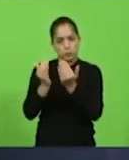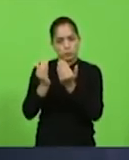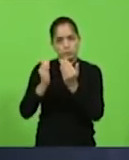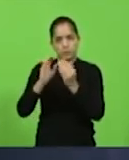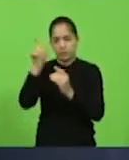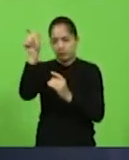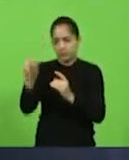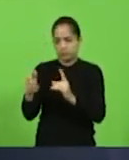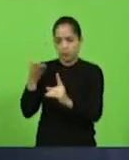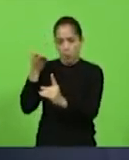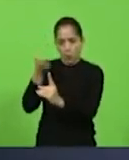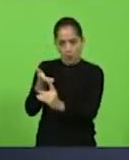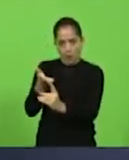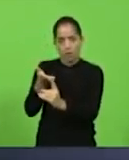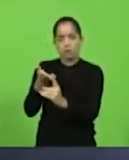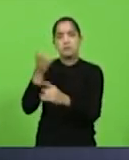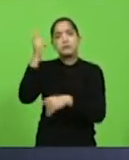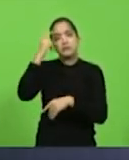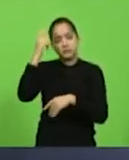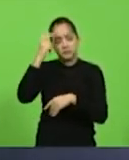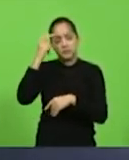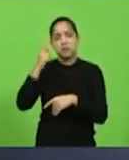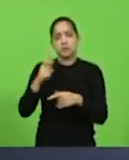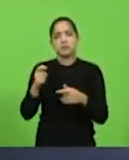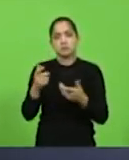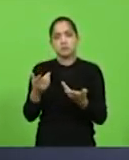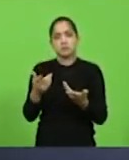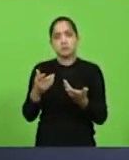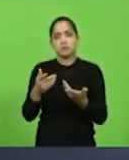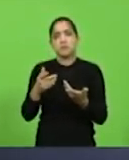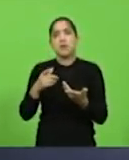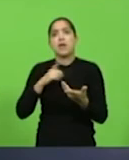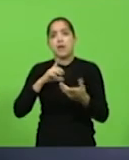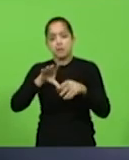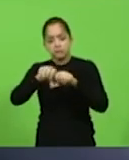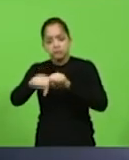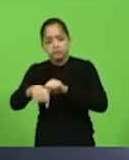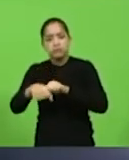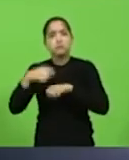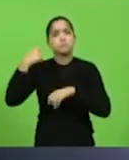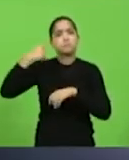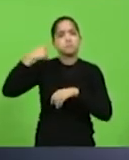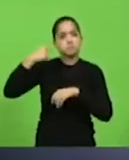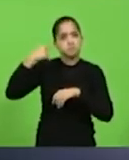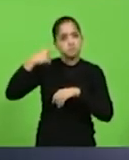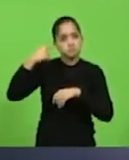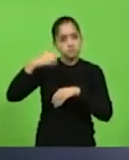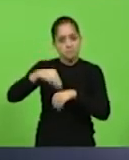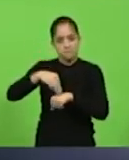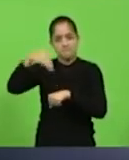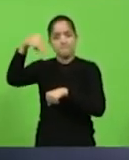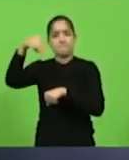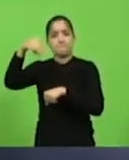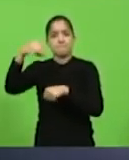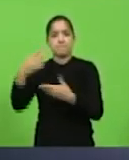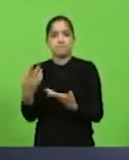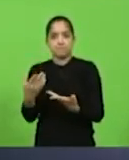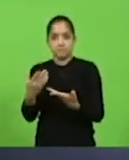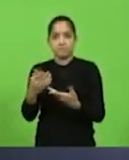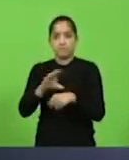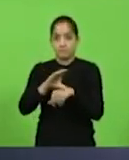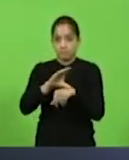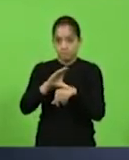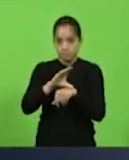ele é inteligente. Já foi falado, ele é graduado em Direito, ele é mestre em Direito Constitucional, professor de